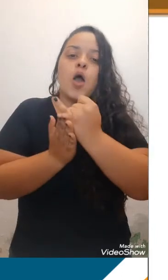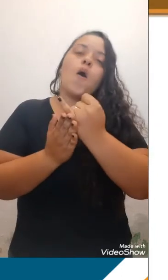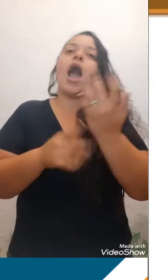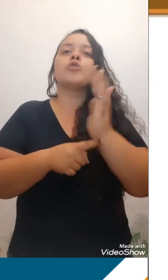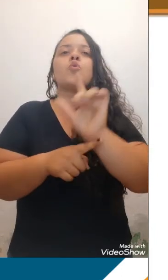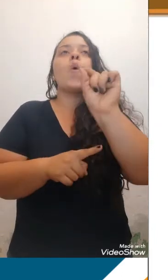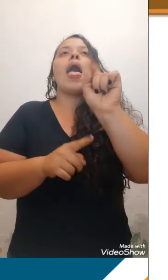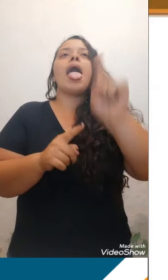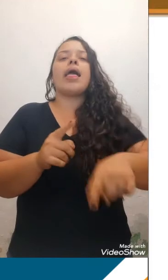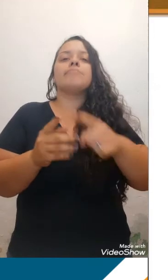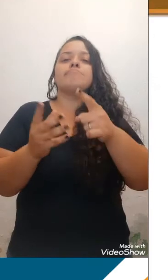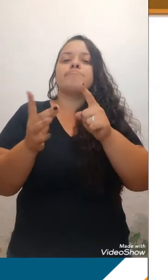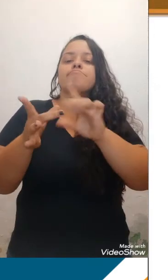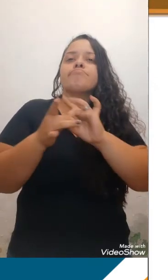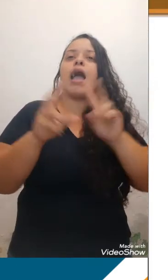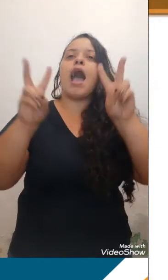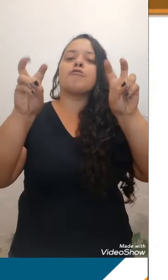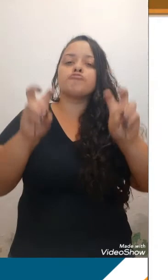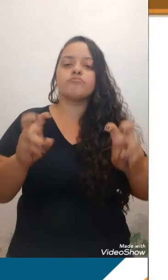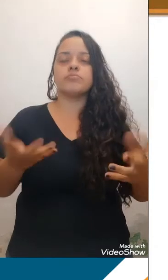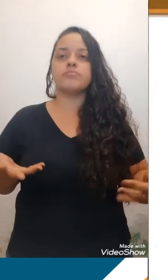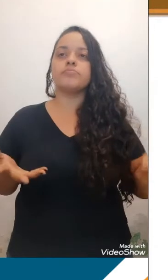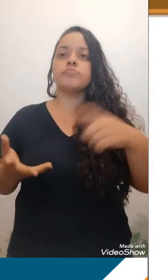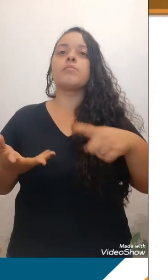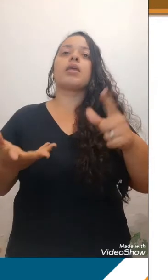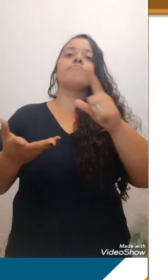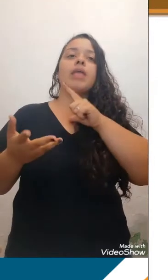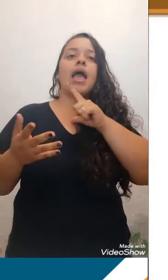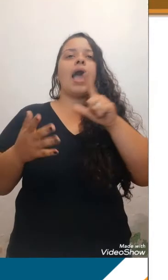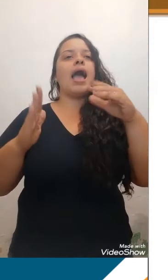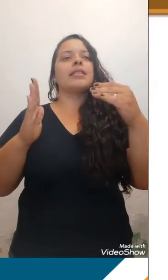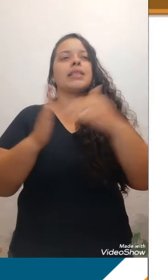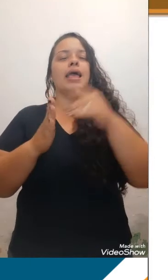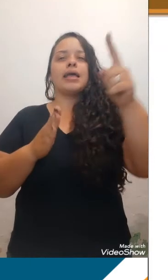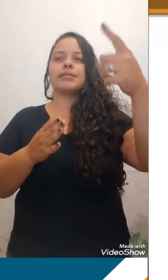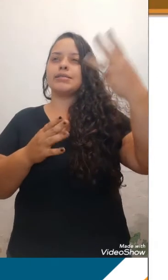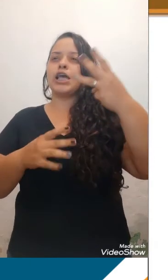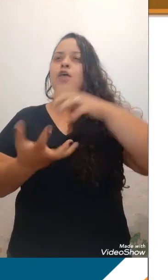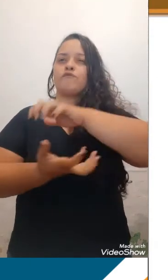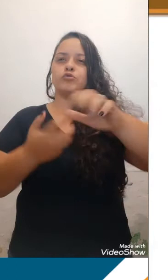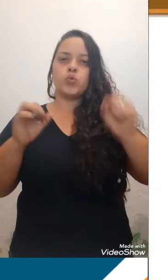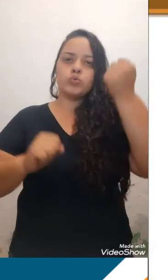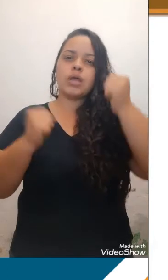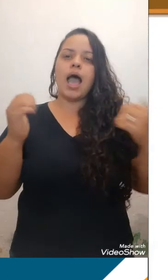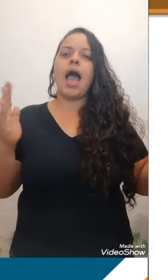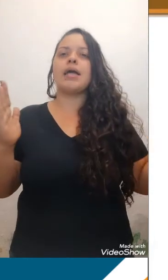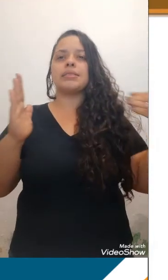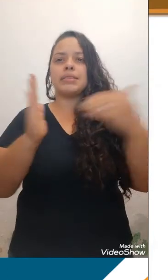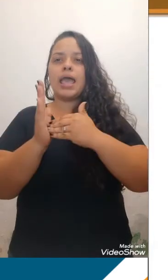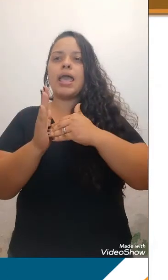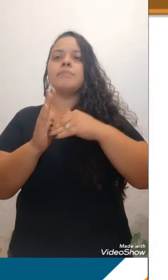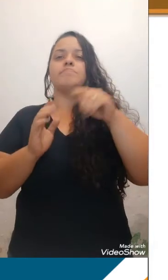será abordado. De com o advento da terceira revolução industrial até inteligente, nós temos a ampliação,